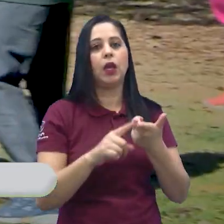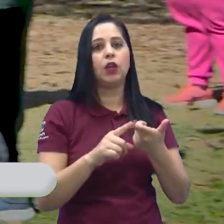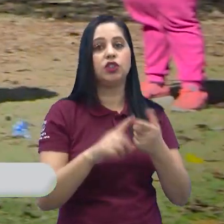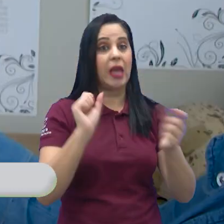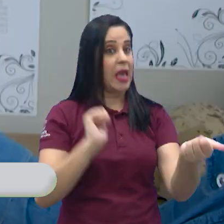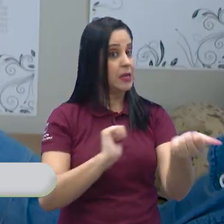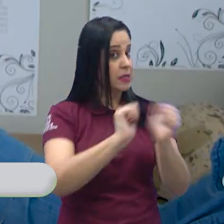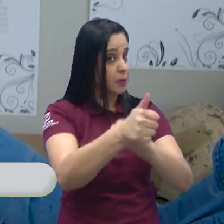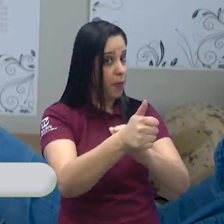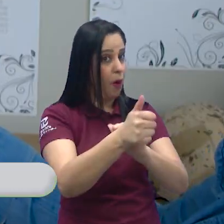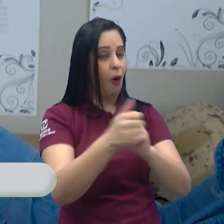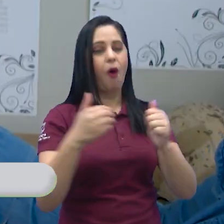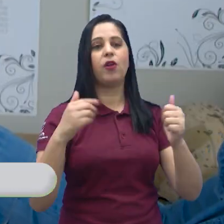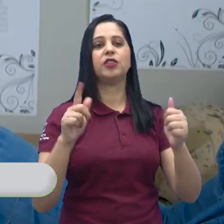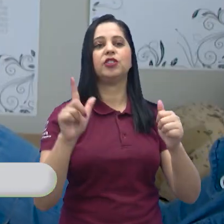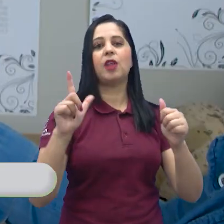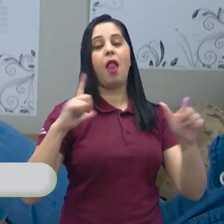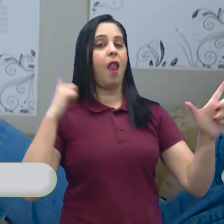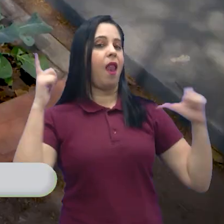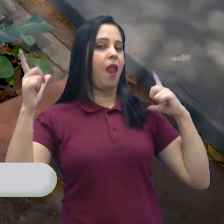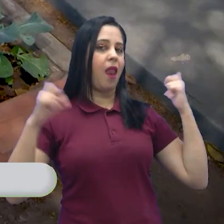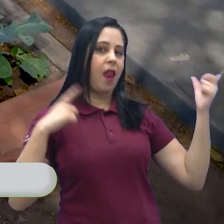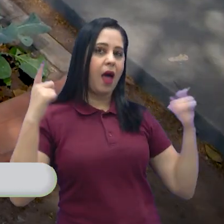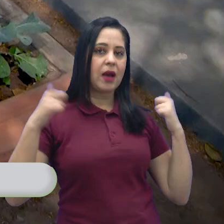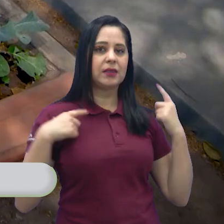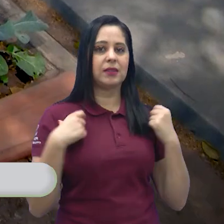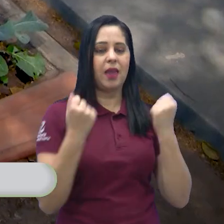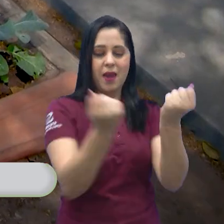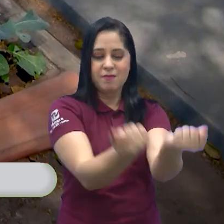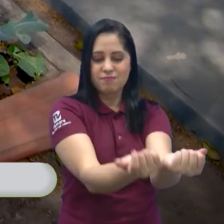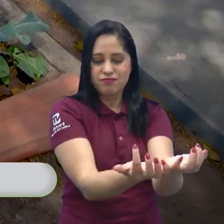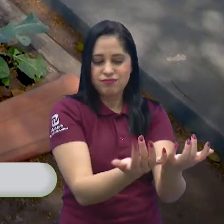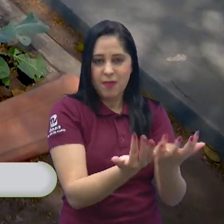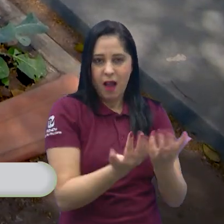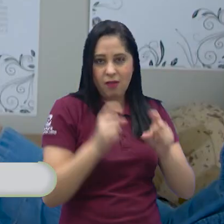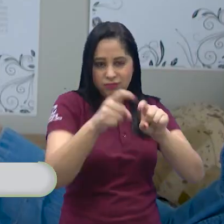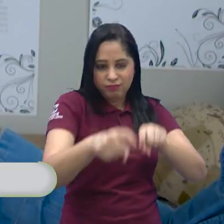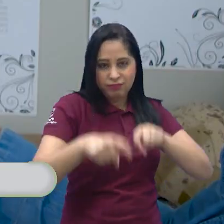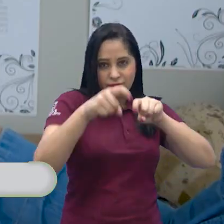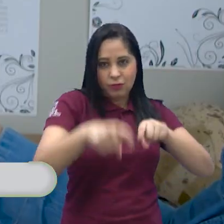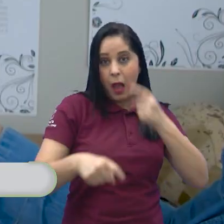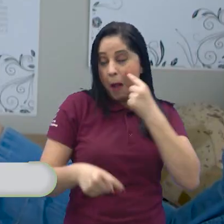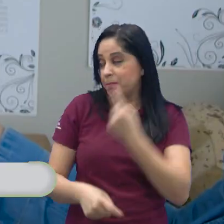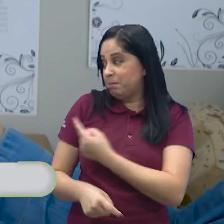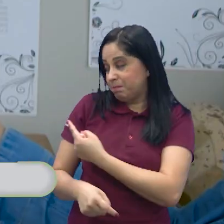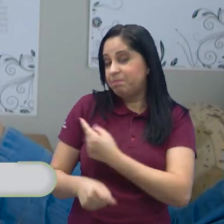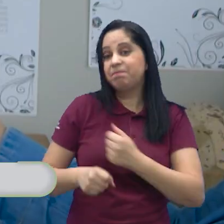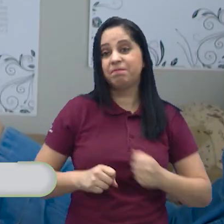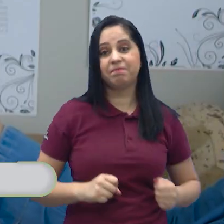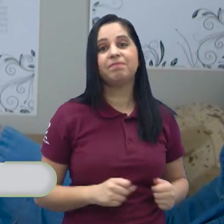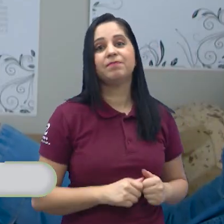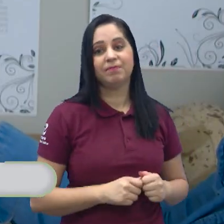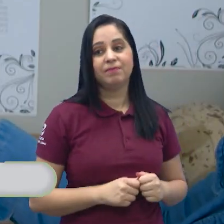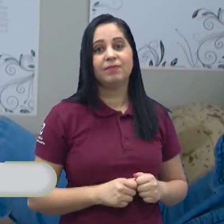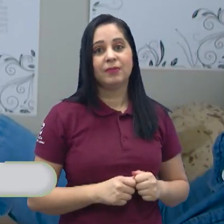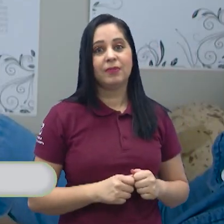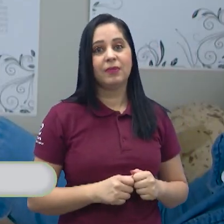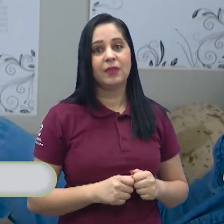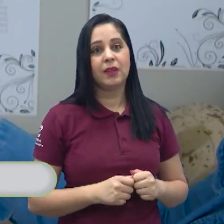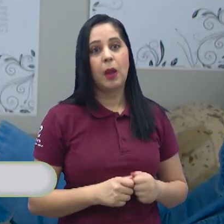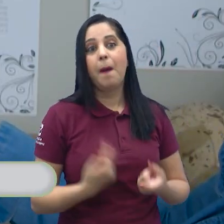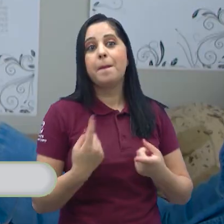esporte, lazer, horta. Então, trabalhando que esse